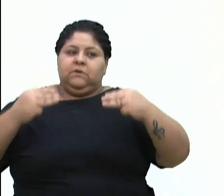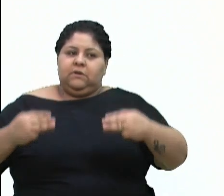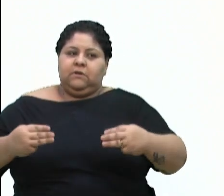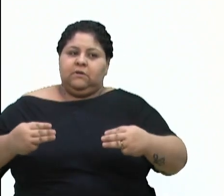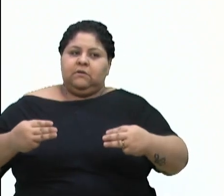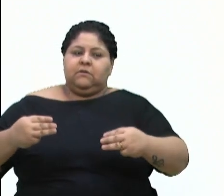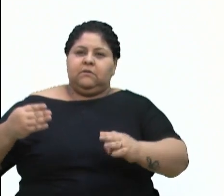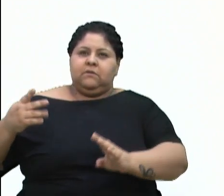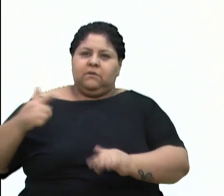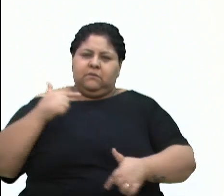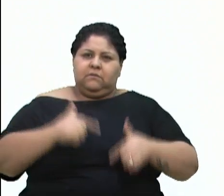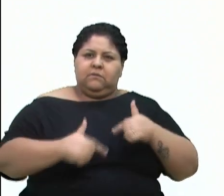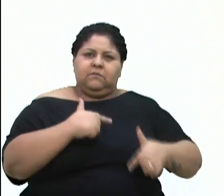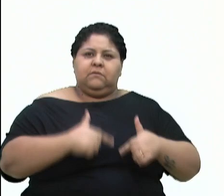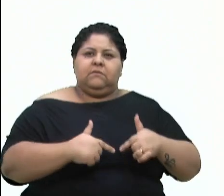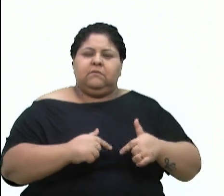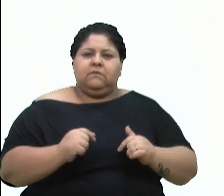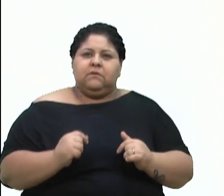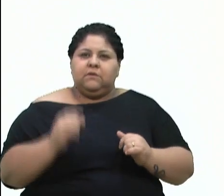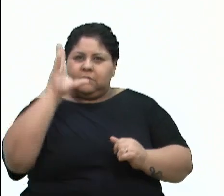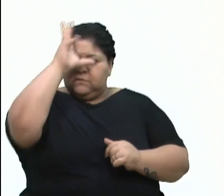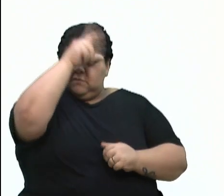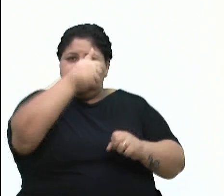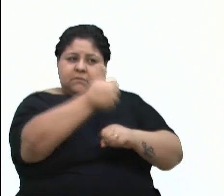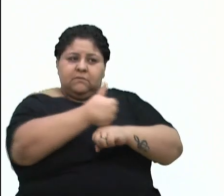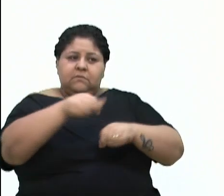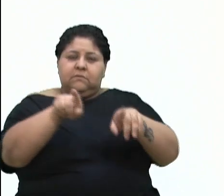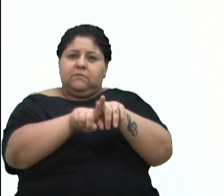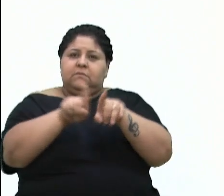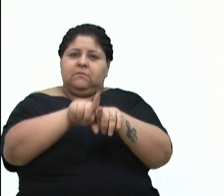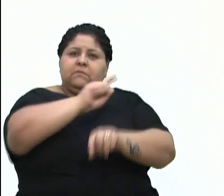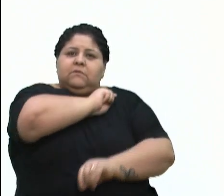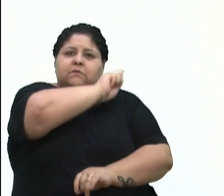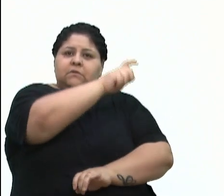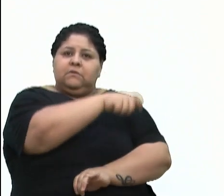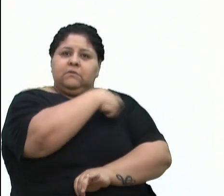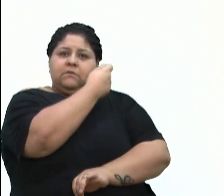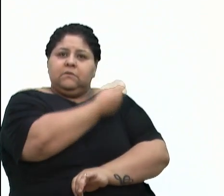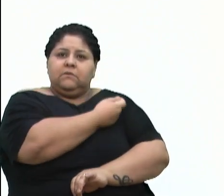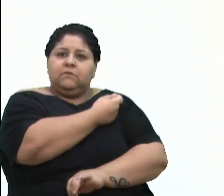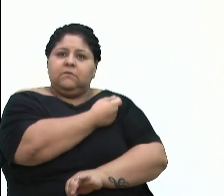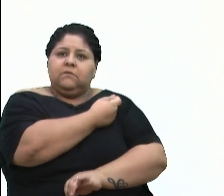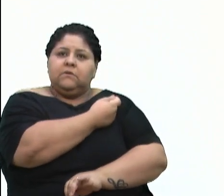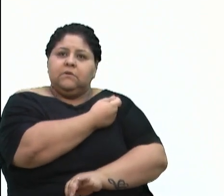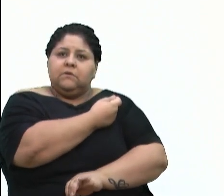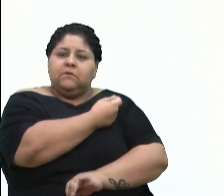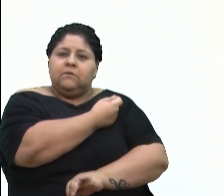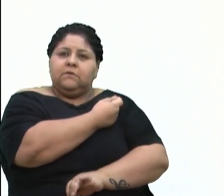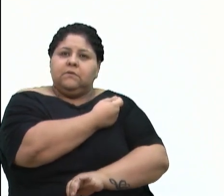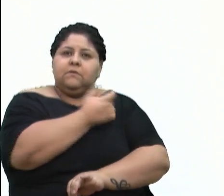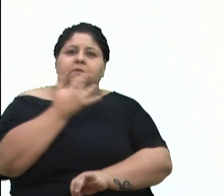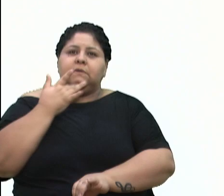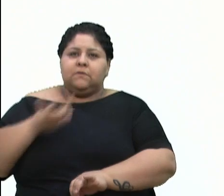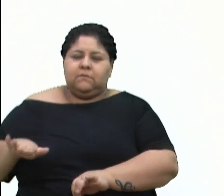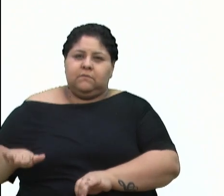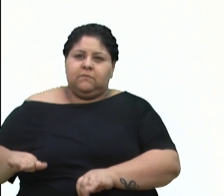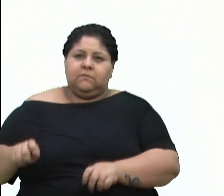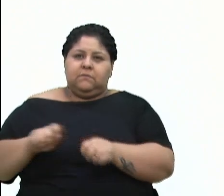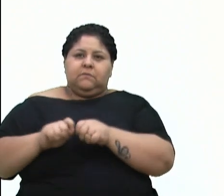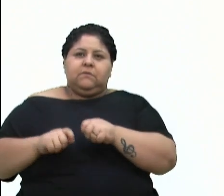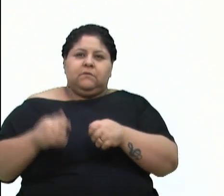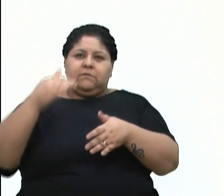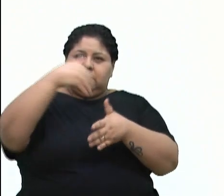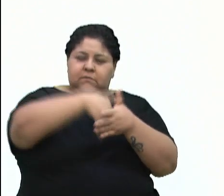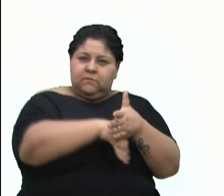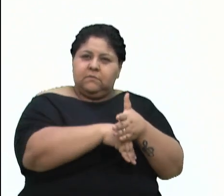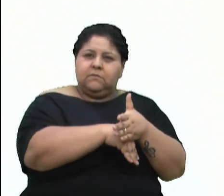aprendizagem profissional e da fiscalização do trabalho infantil. Ela compõe esse fórum estadual